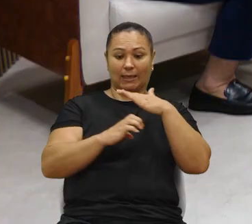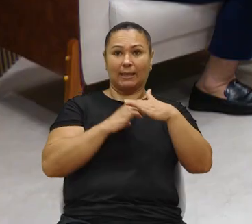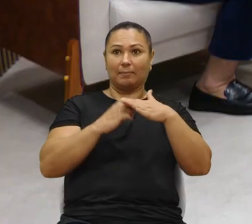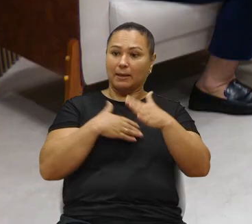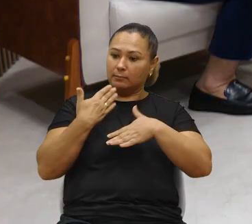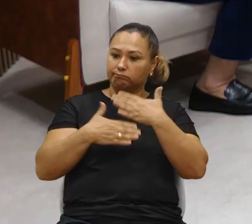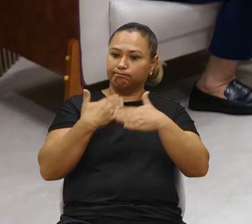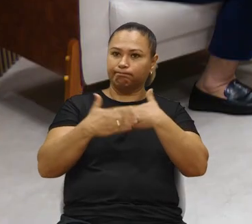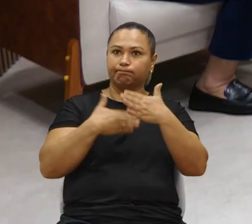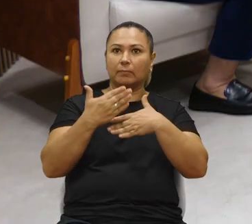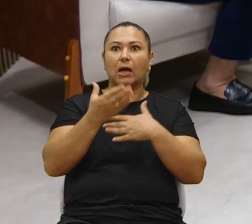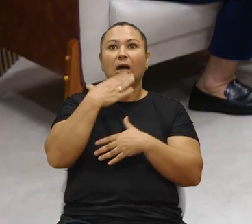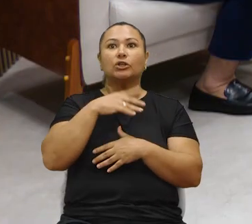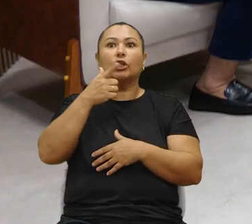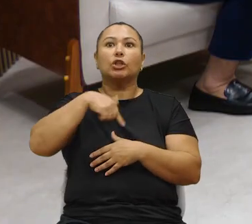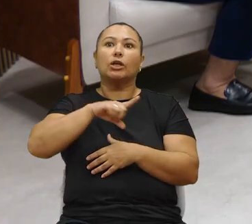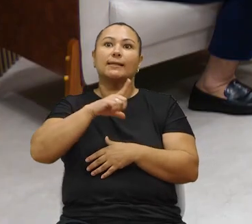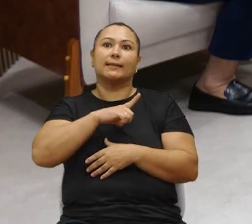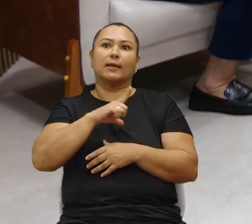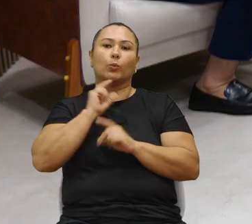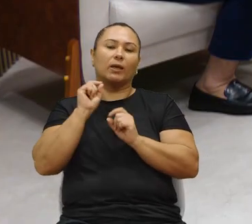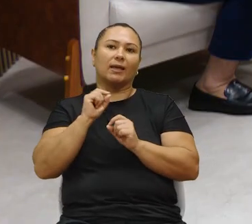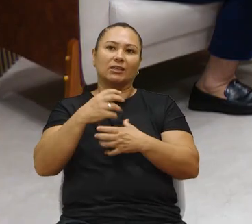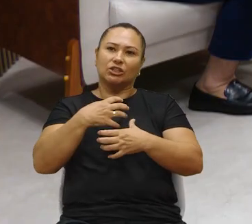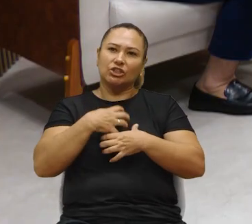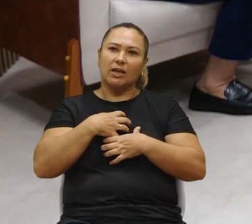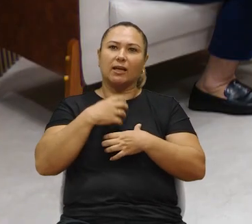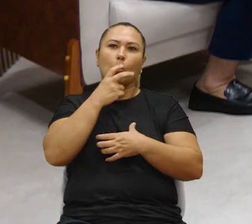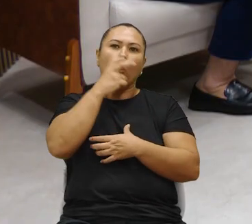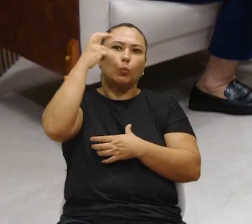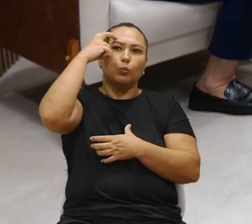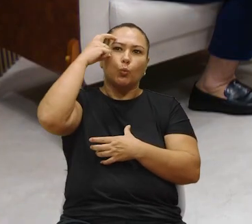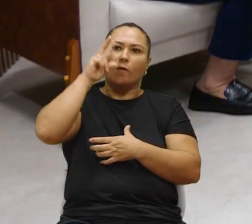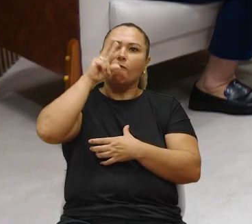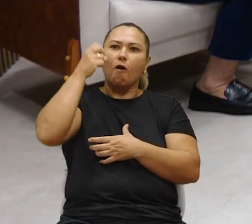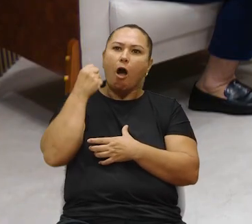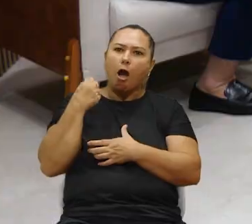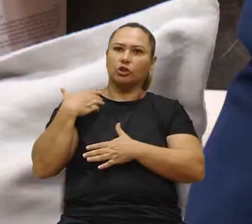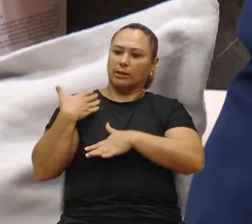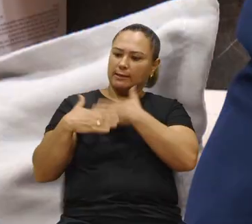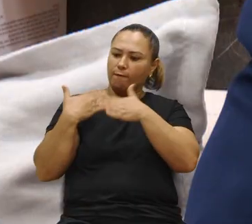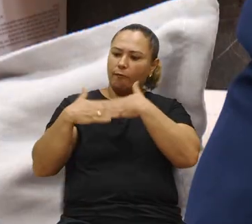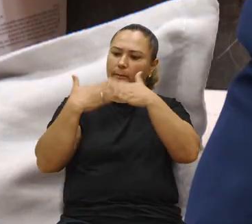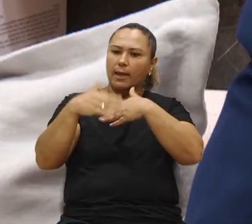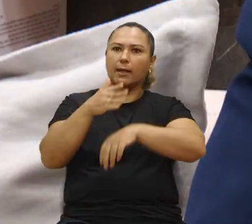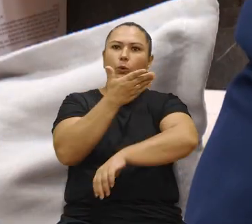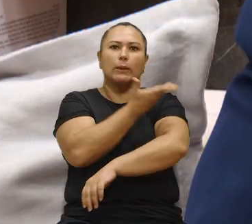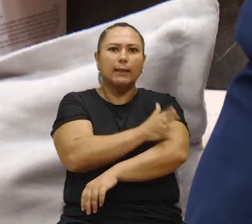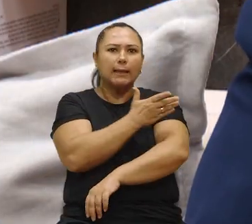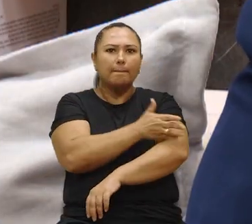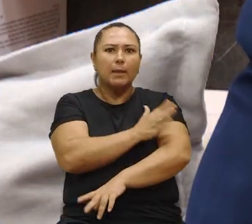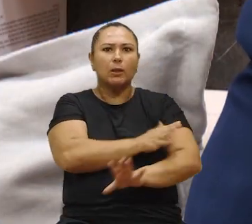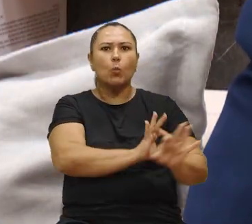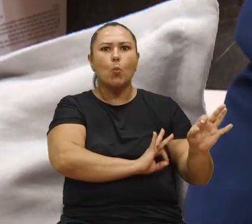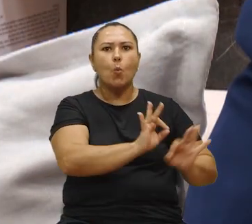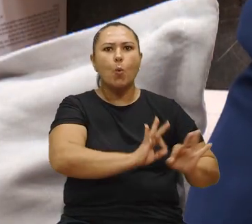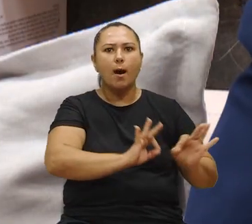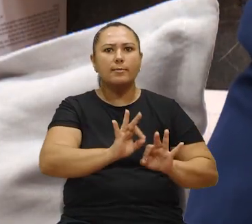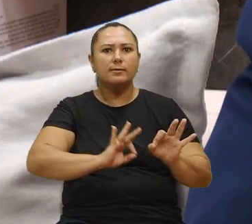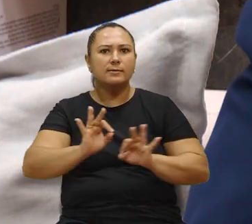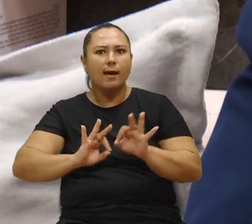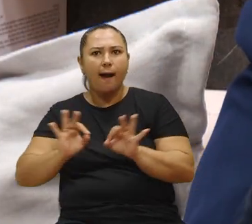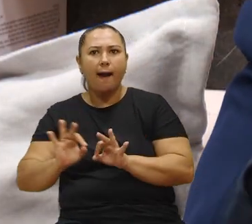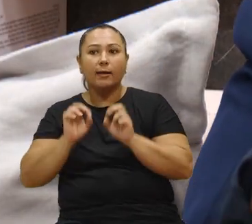promover internamente essa trajetória. Eu acho que quando a gente tem uma cultura forte de desenvolvimento, com treinamentos